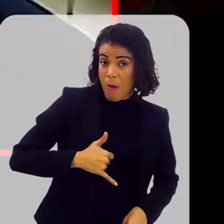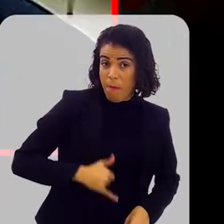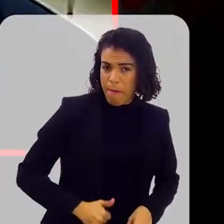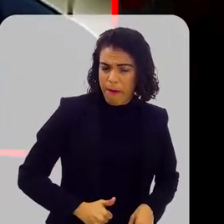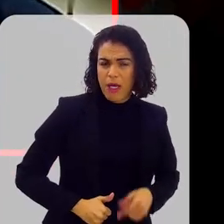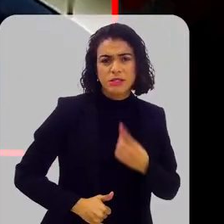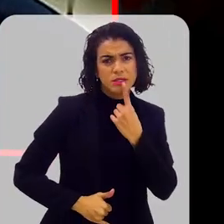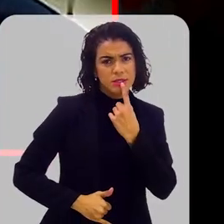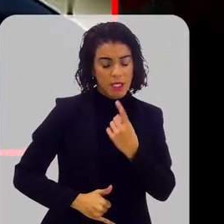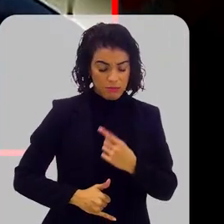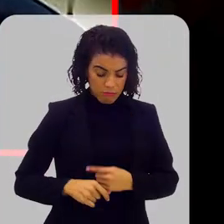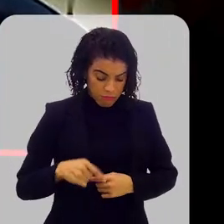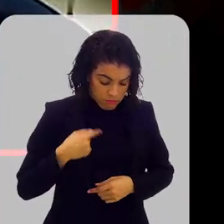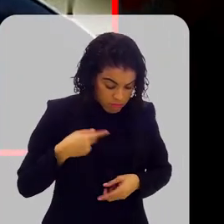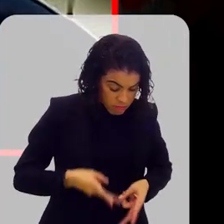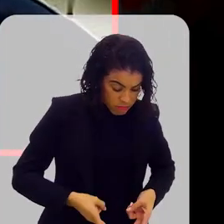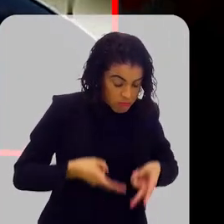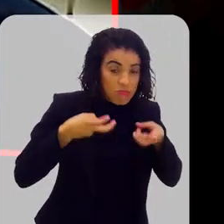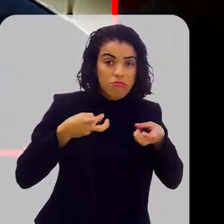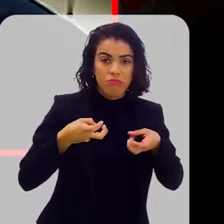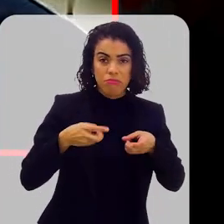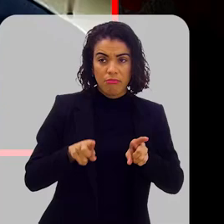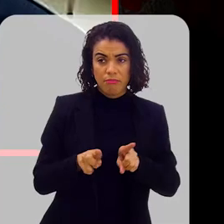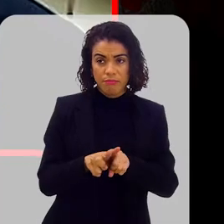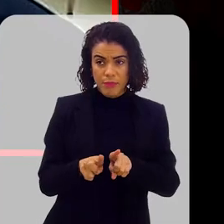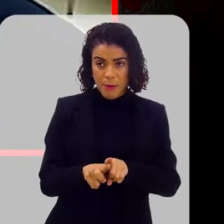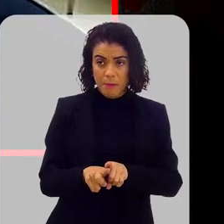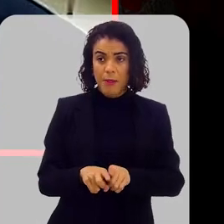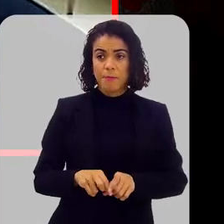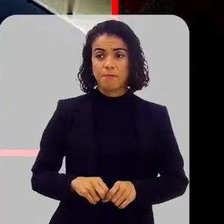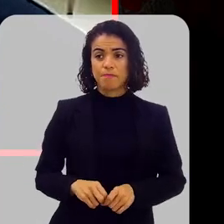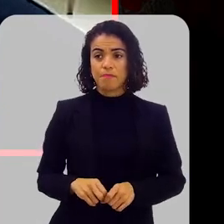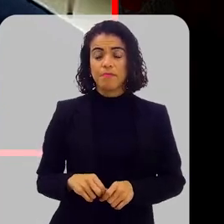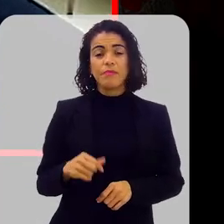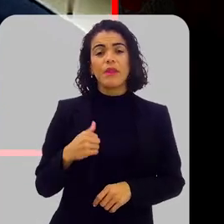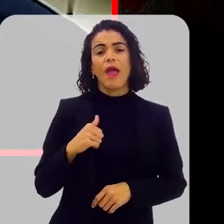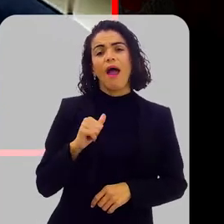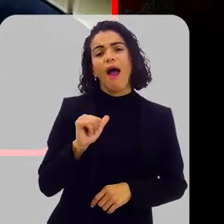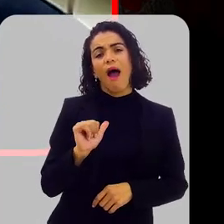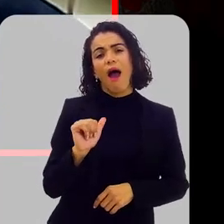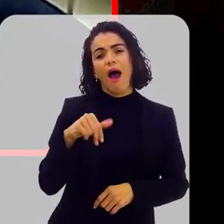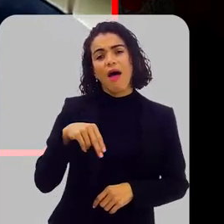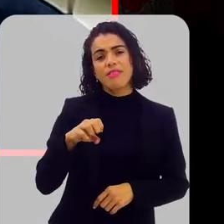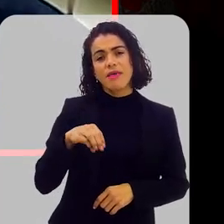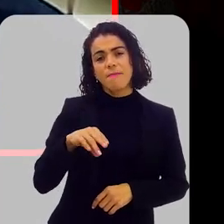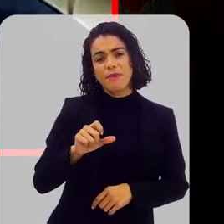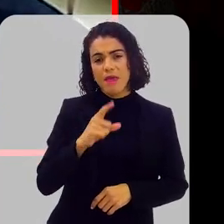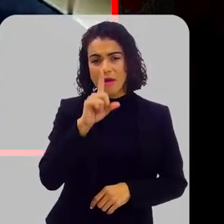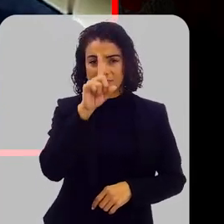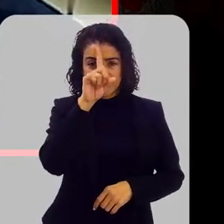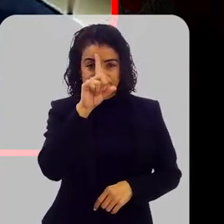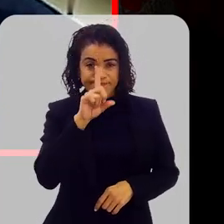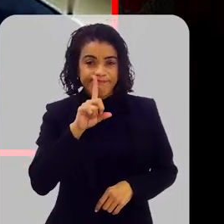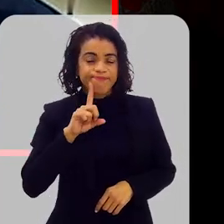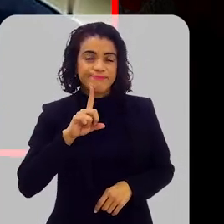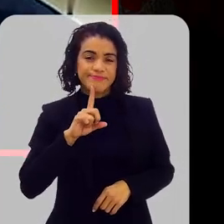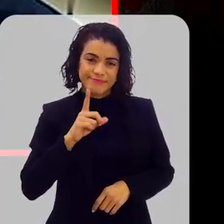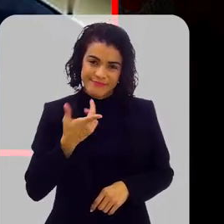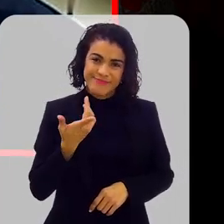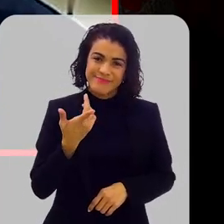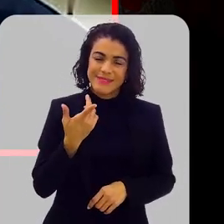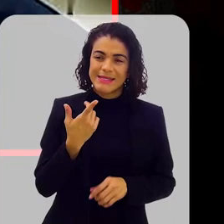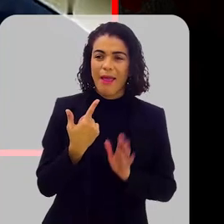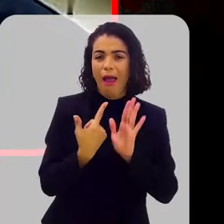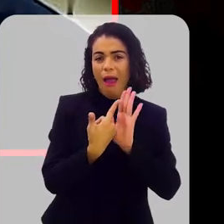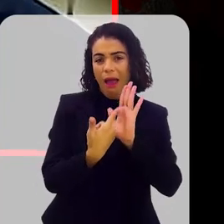é um sinal importante para a gente valorizar e sempre tem que ser investigado. Uma anemia que não tem